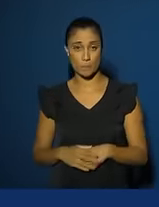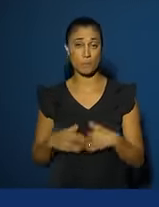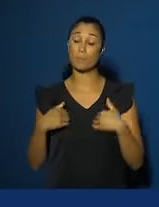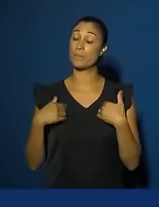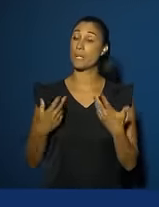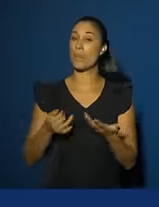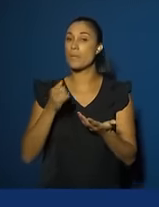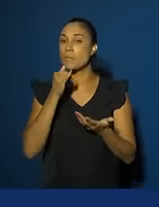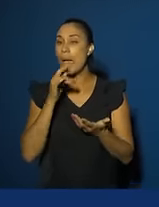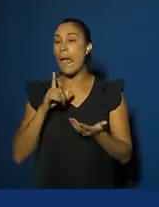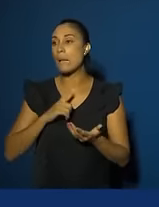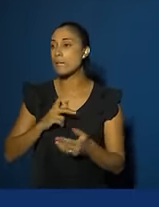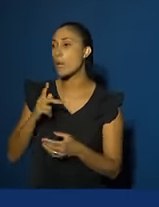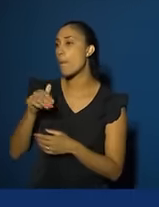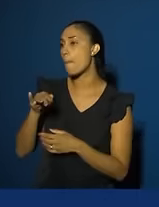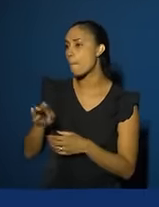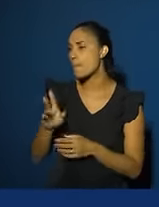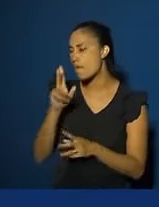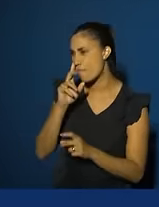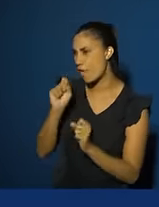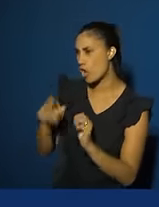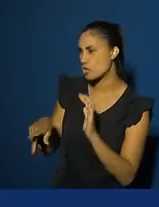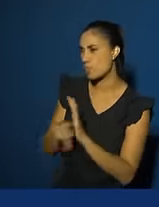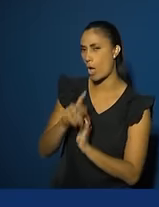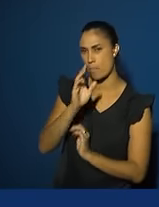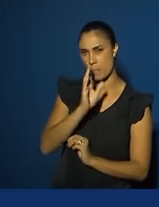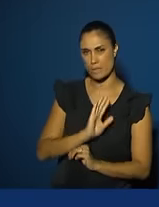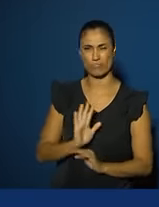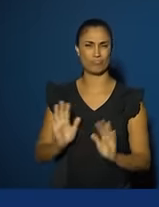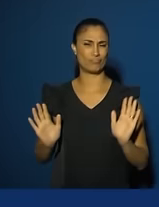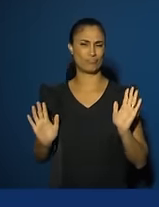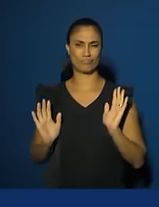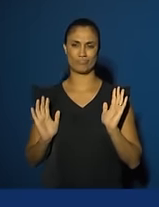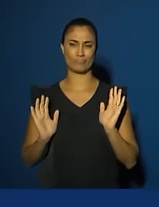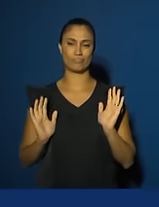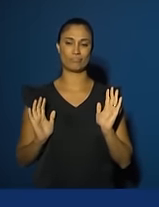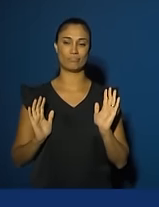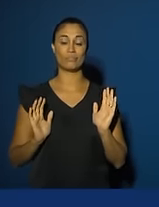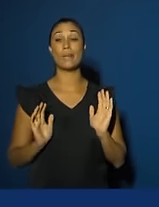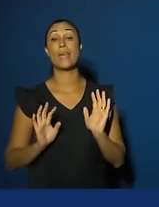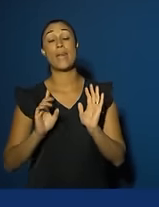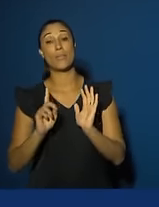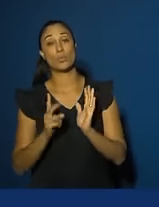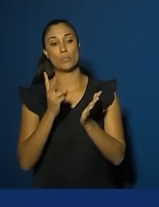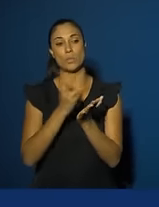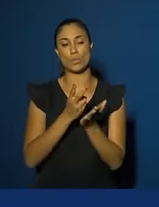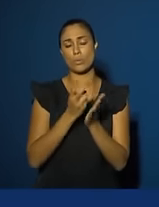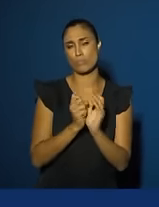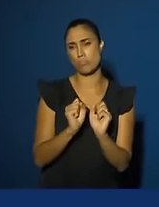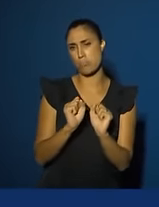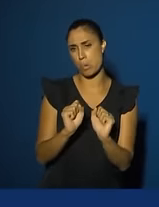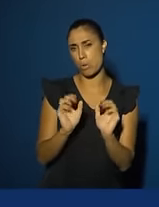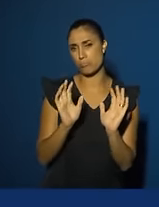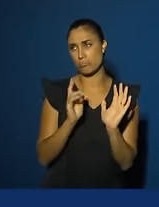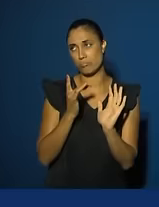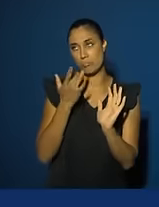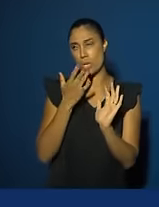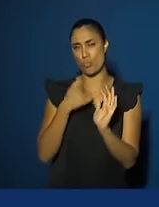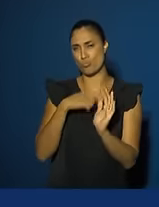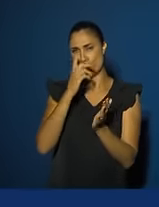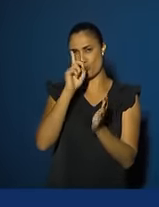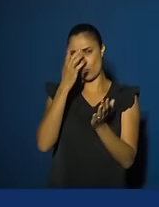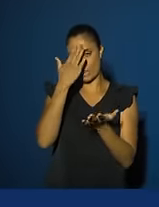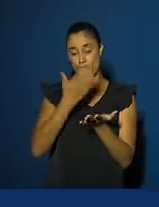essa coisa de que existe um PIB potencial para o Brasil bom tudo mais constante Pode ser que até nem isso eu